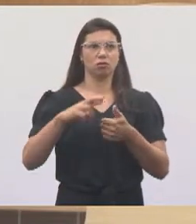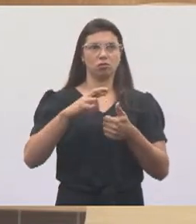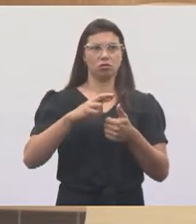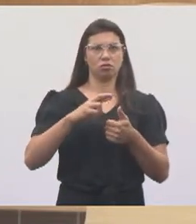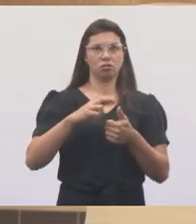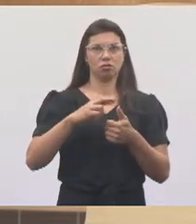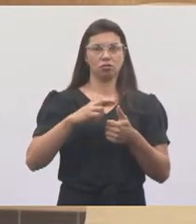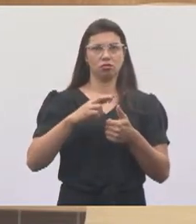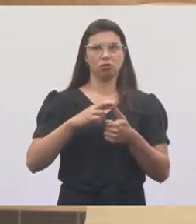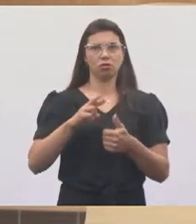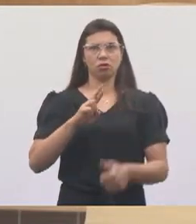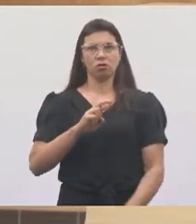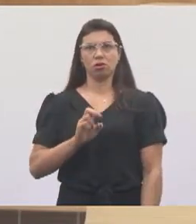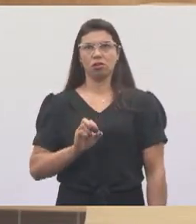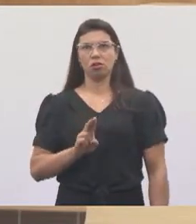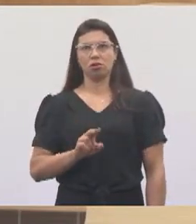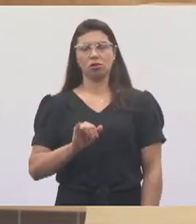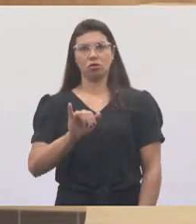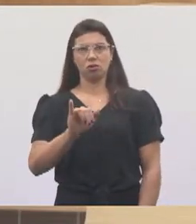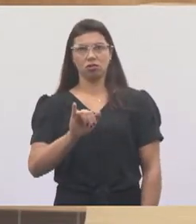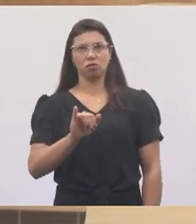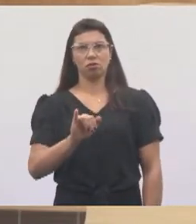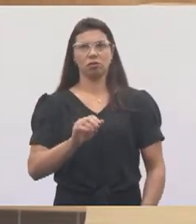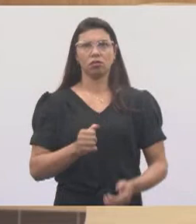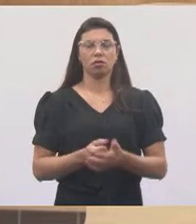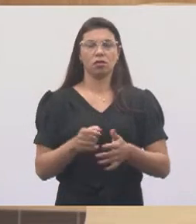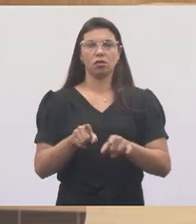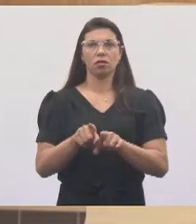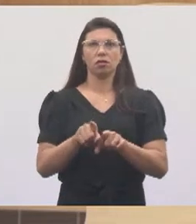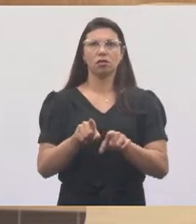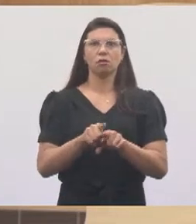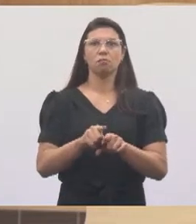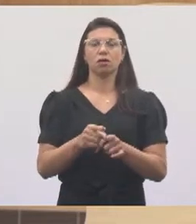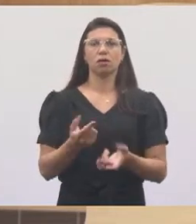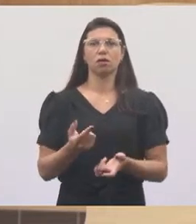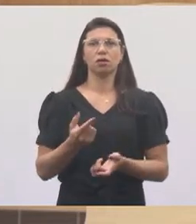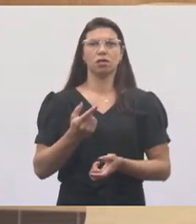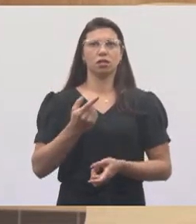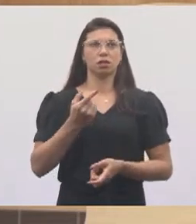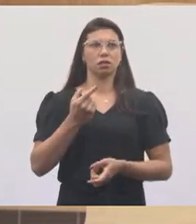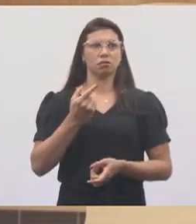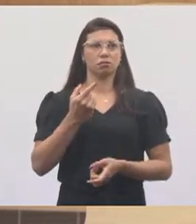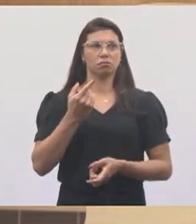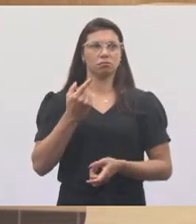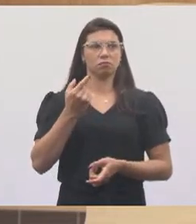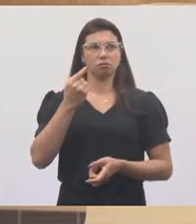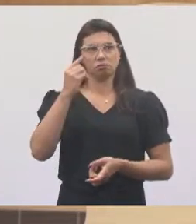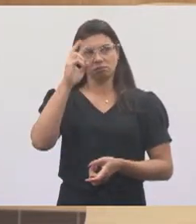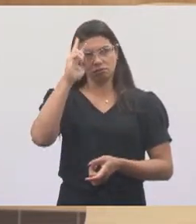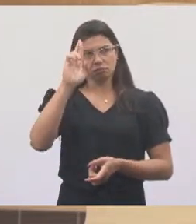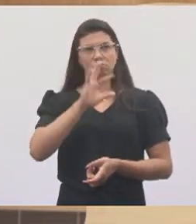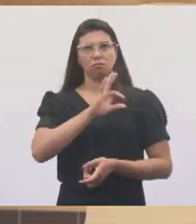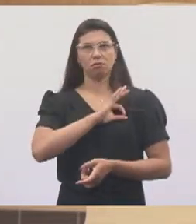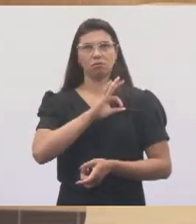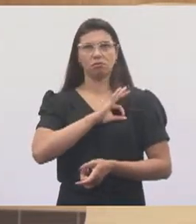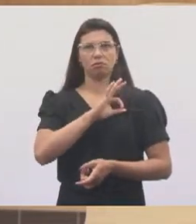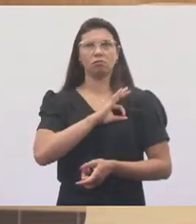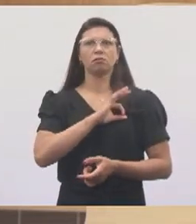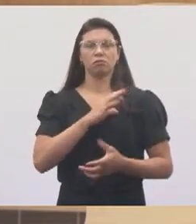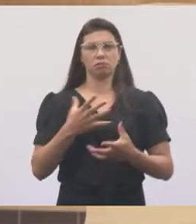Carlos Machado Alvim. Foi nomeado para o campo de delegado de polícia, após concurso no dia 13 de